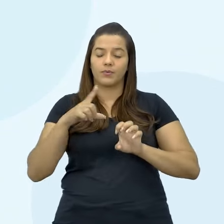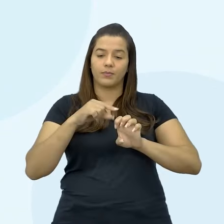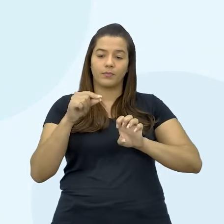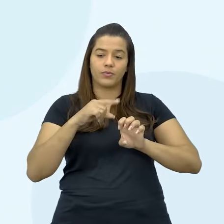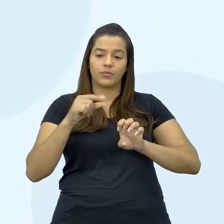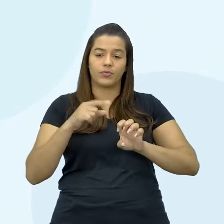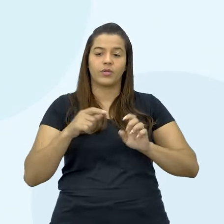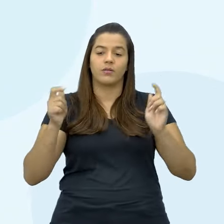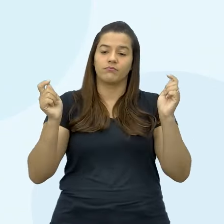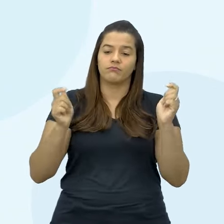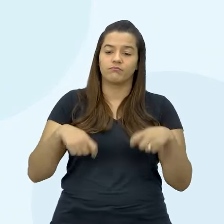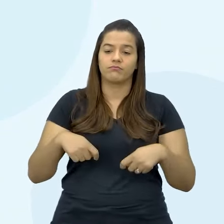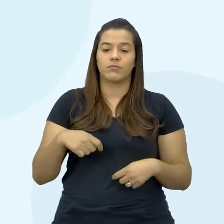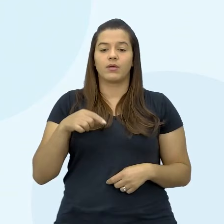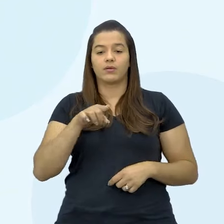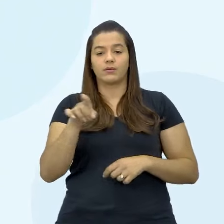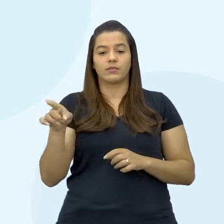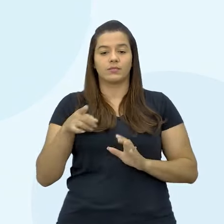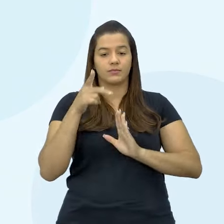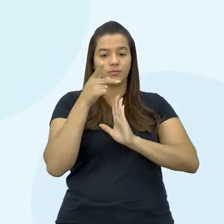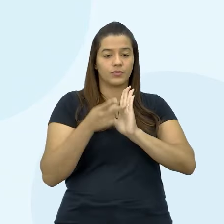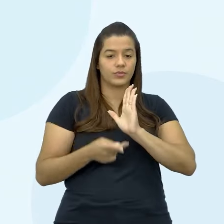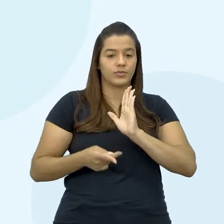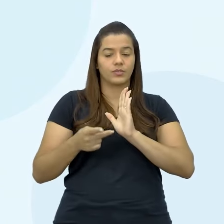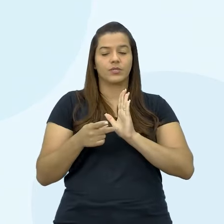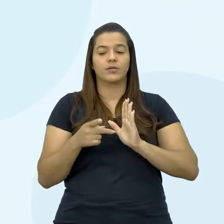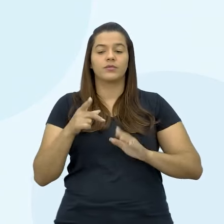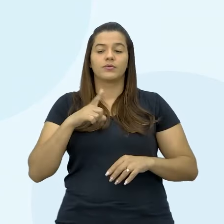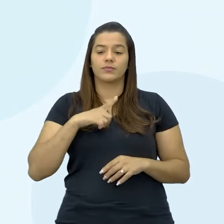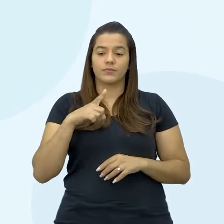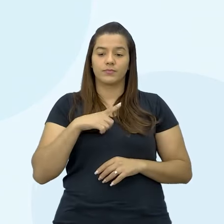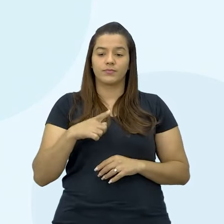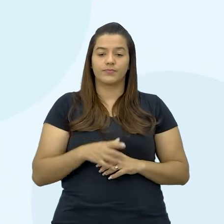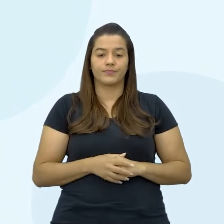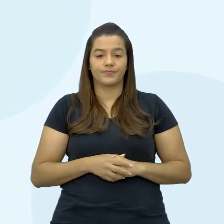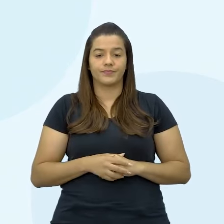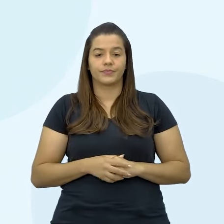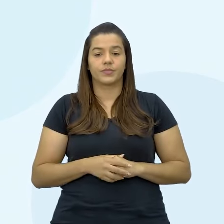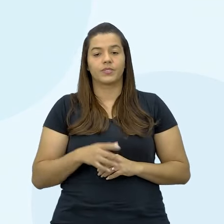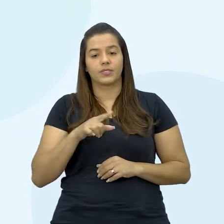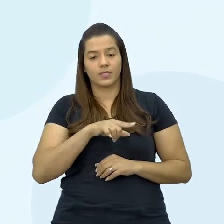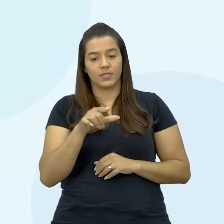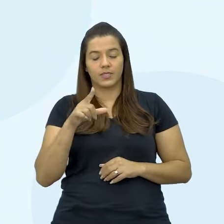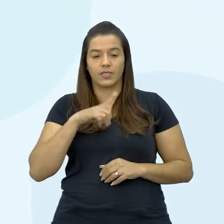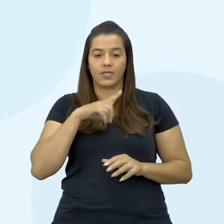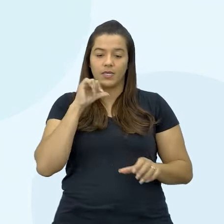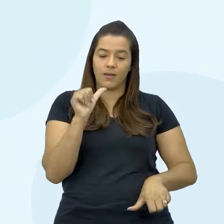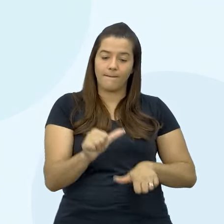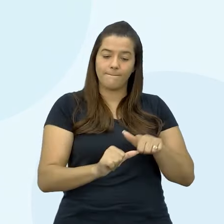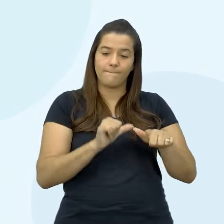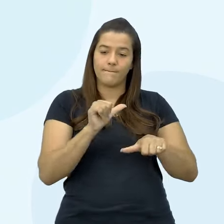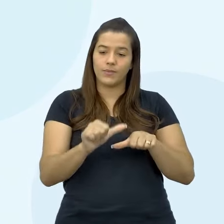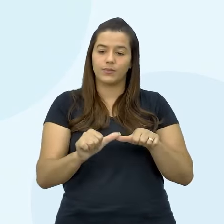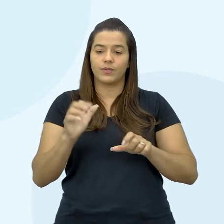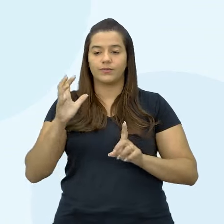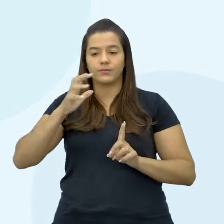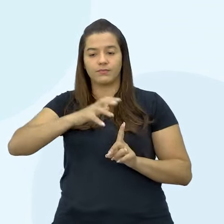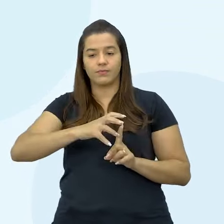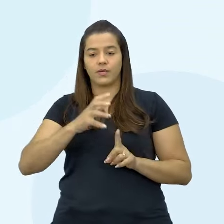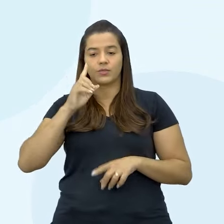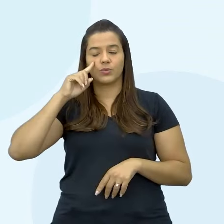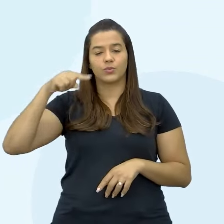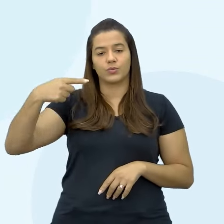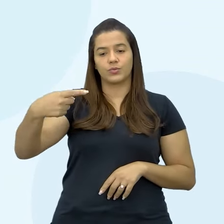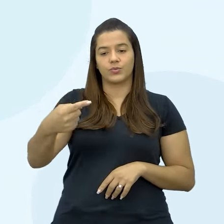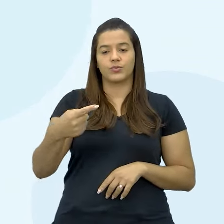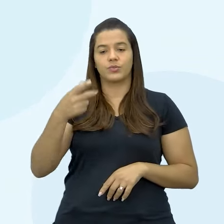ele pode ser um projeto mesmo, um projeto que gere mudanças reais e um impacto no cotidiano das